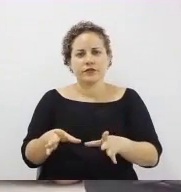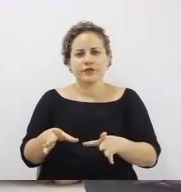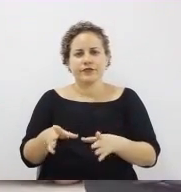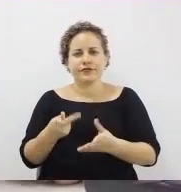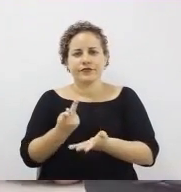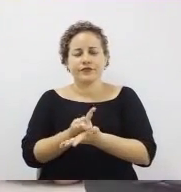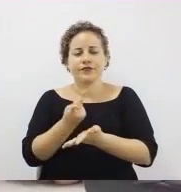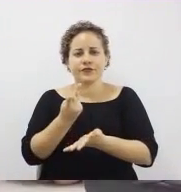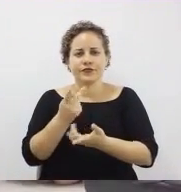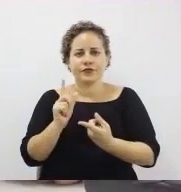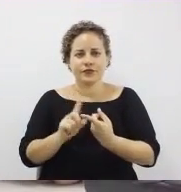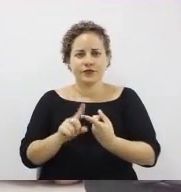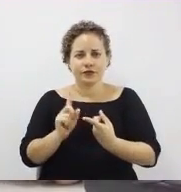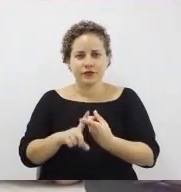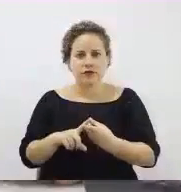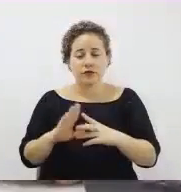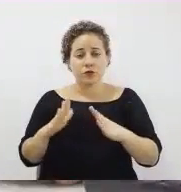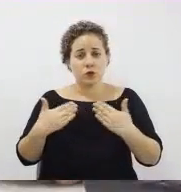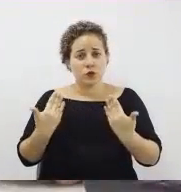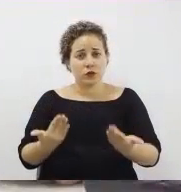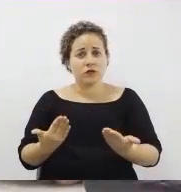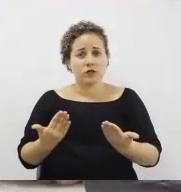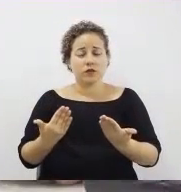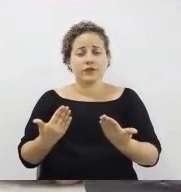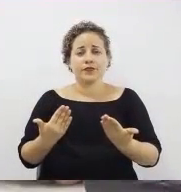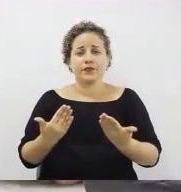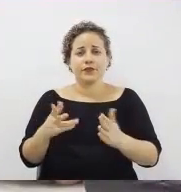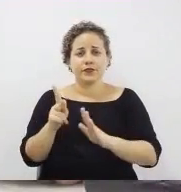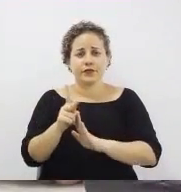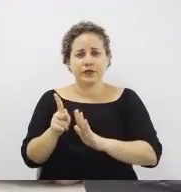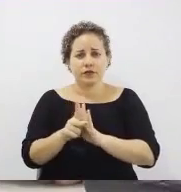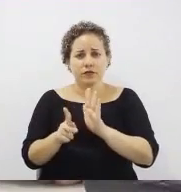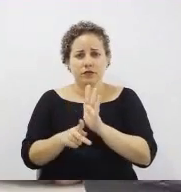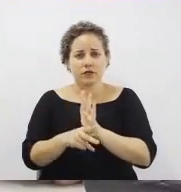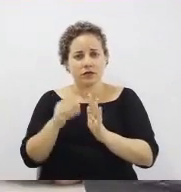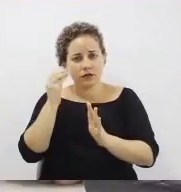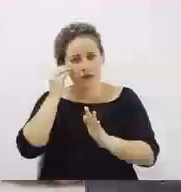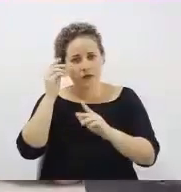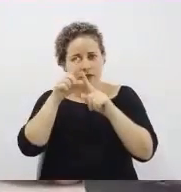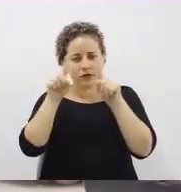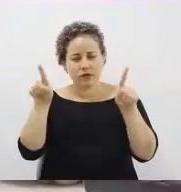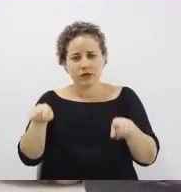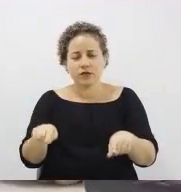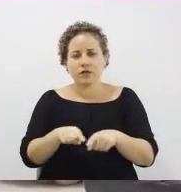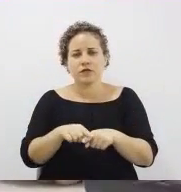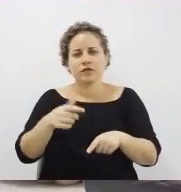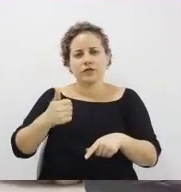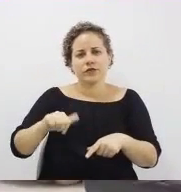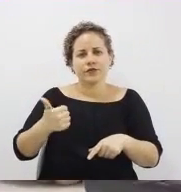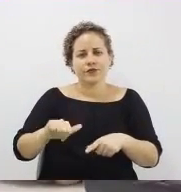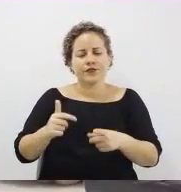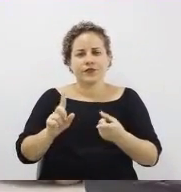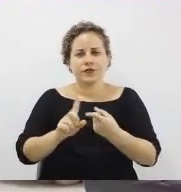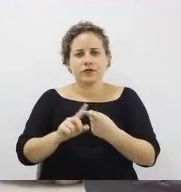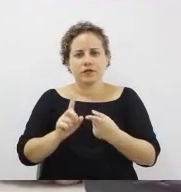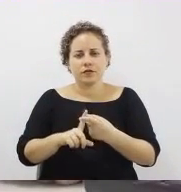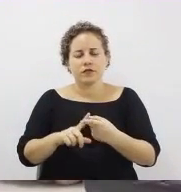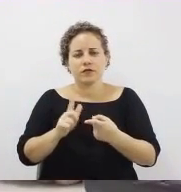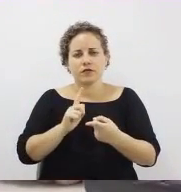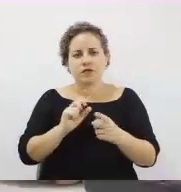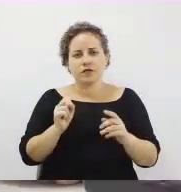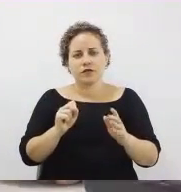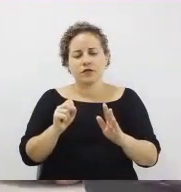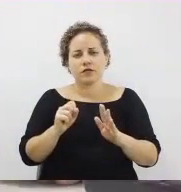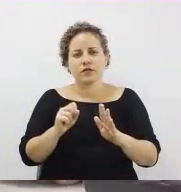previsão. Quando é o planejamento que faz a previsão, vejam aqui na tela, existe uma característica. A área de